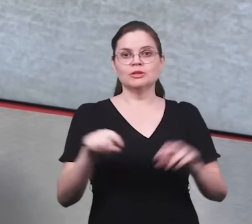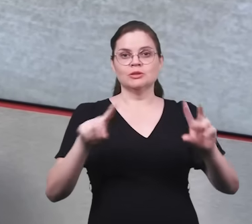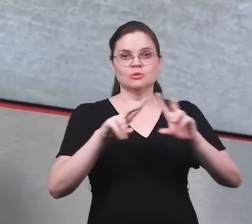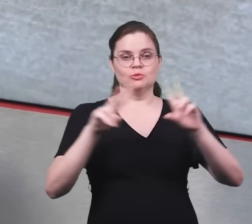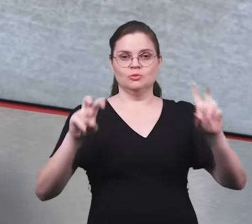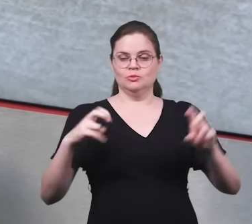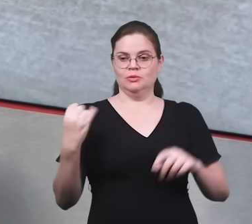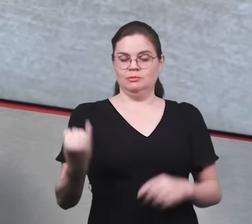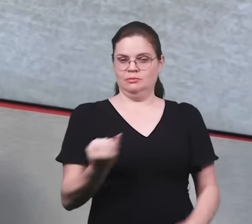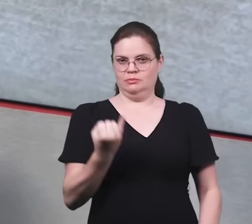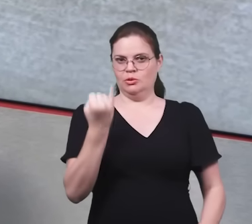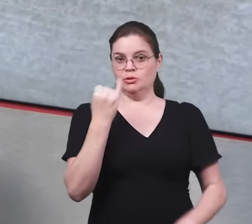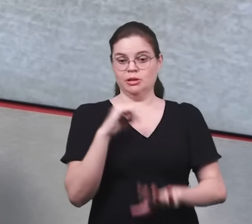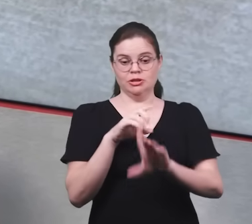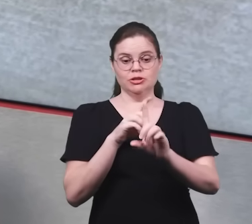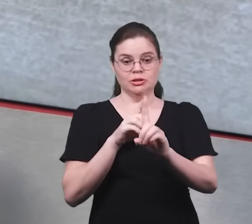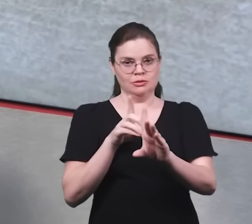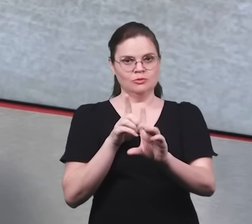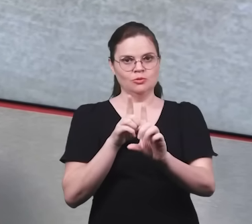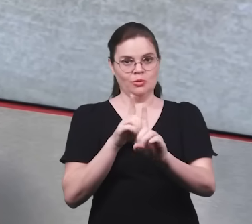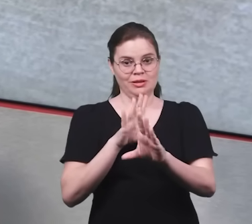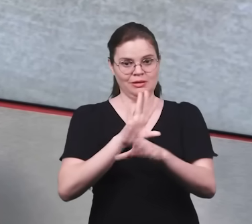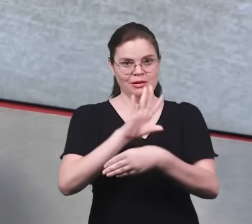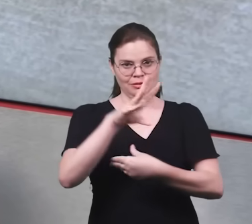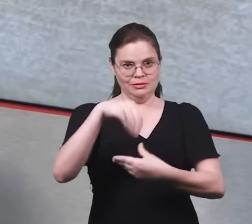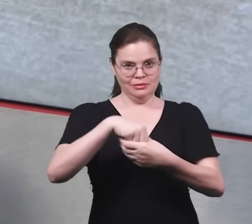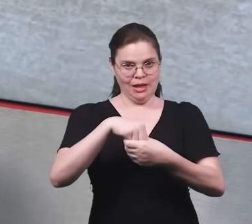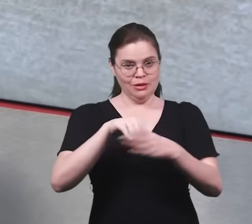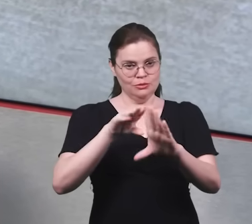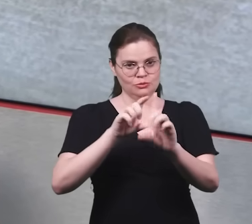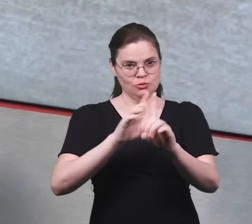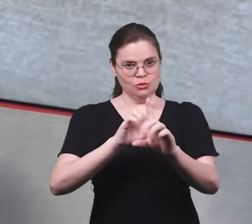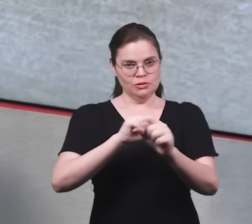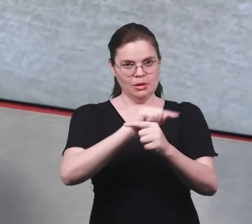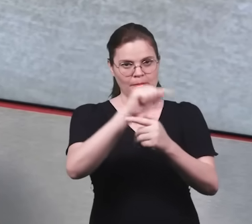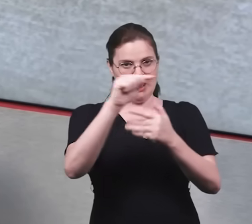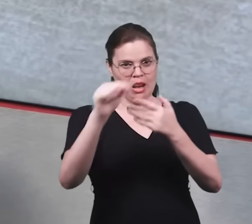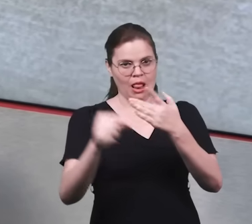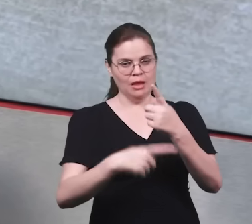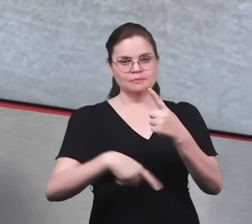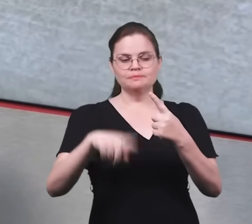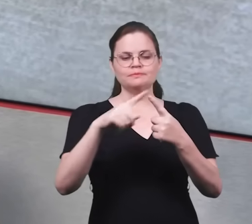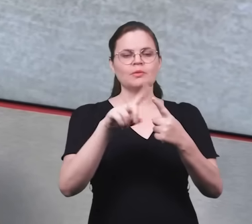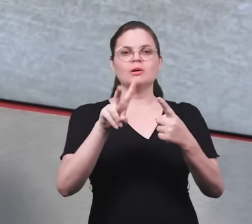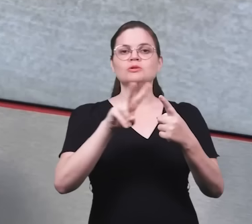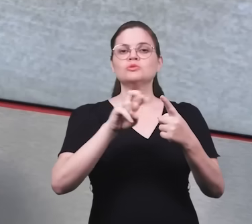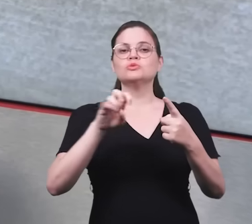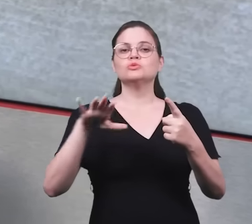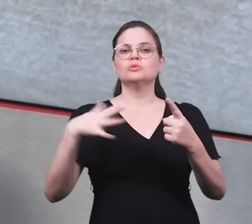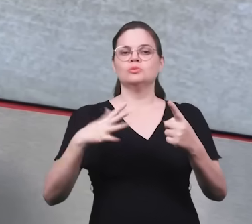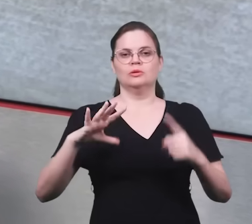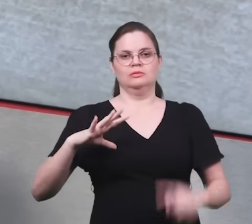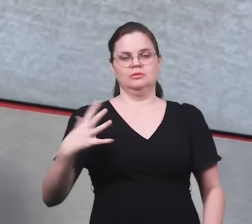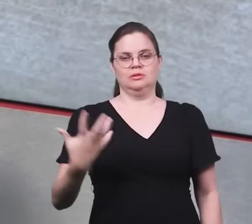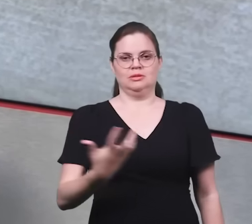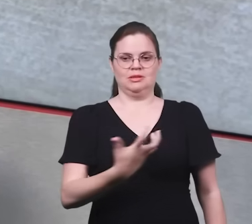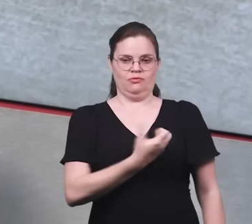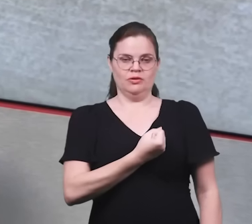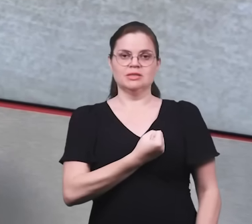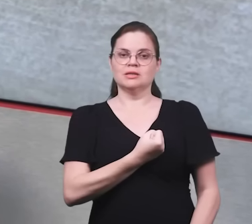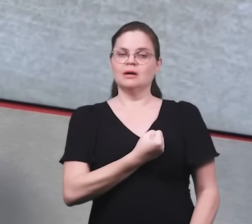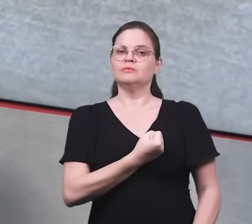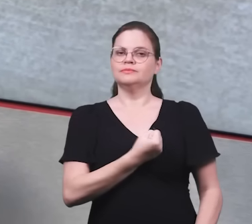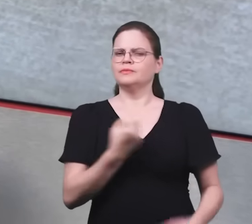muito importante relacionado a doutrinas básicas da Bíblia, que é exatamente o assunto relacionado à salvação